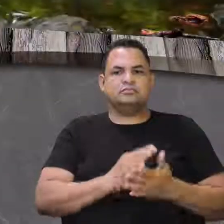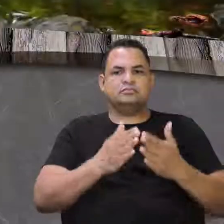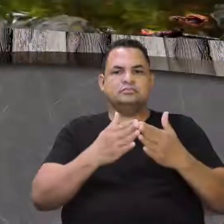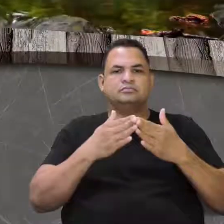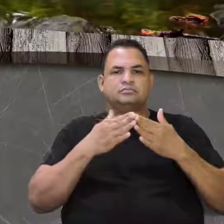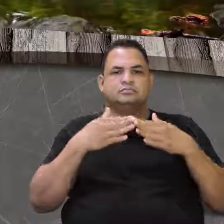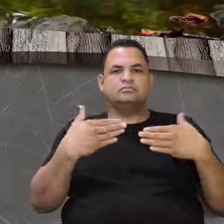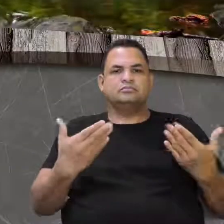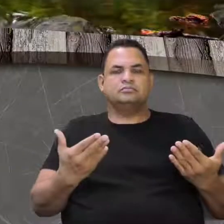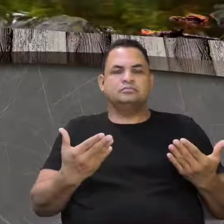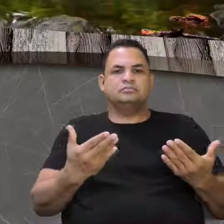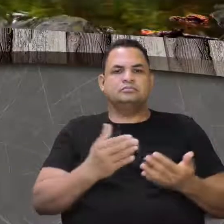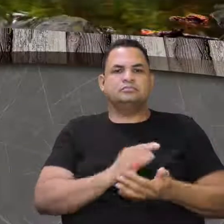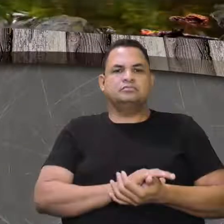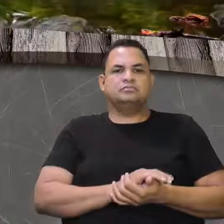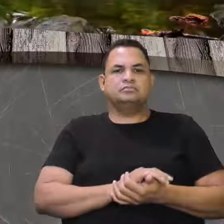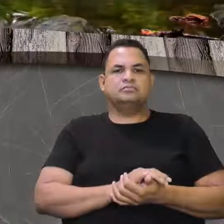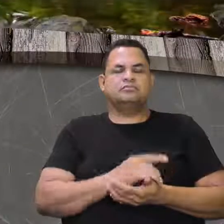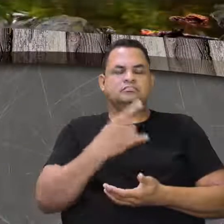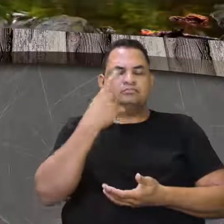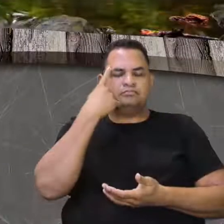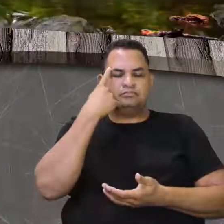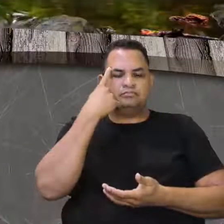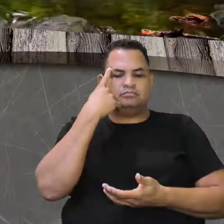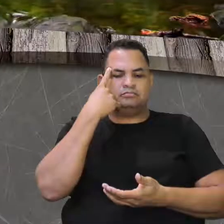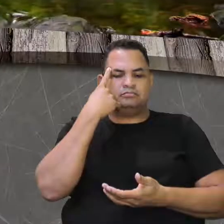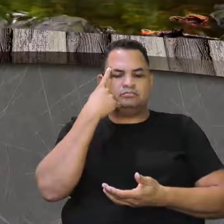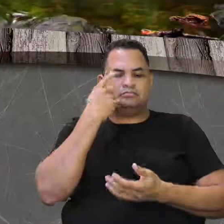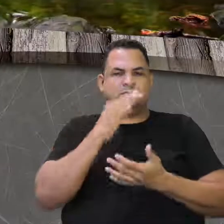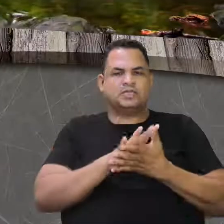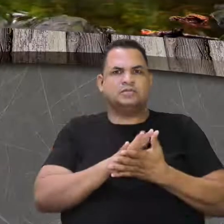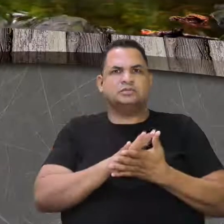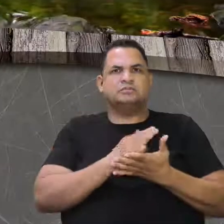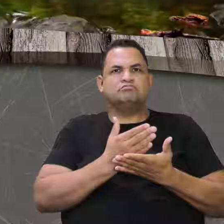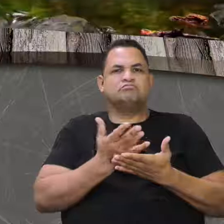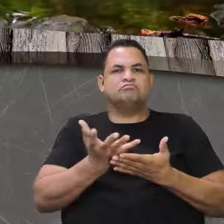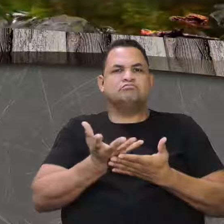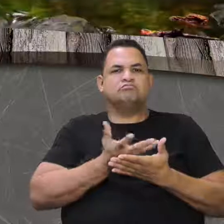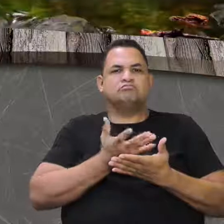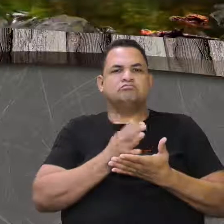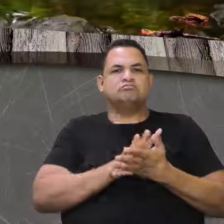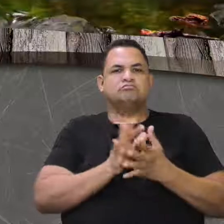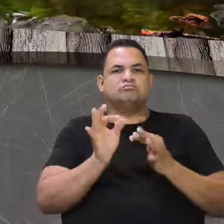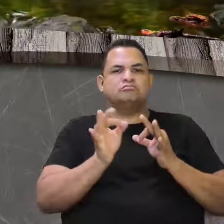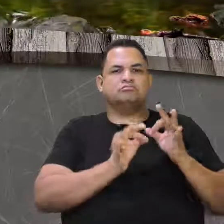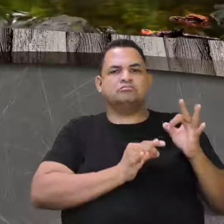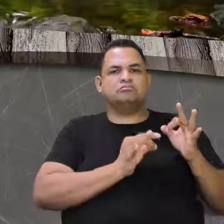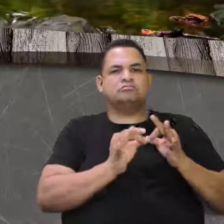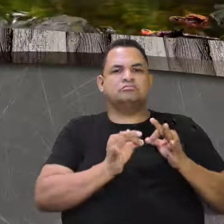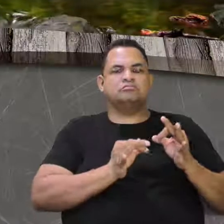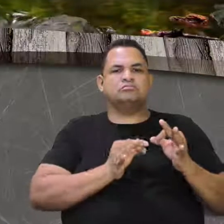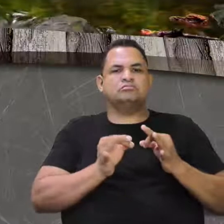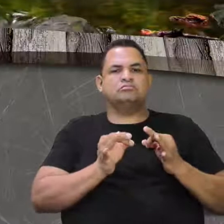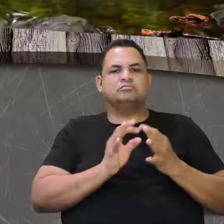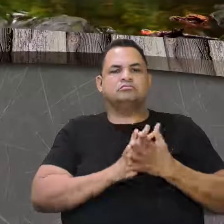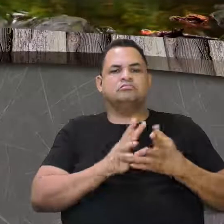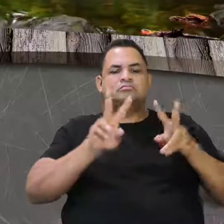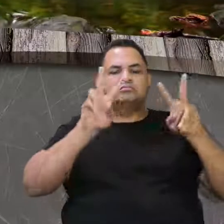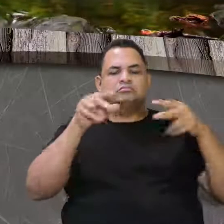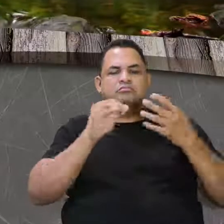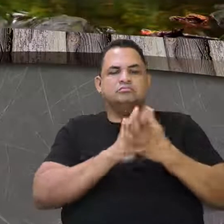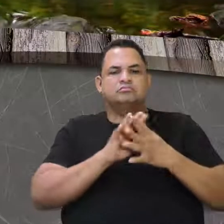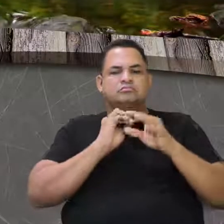favor, que a gente pense o seguinte: nós viemos construindo vários